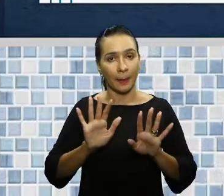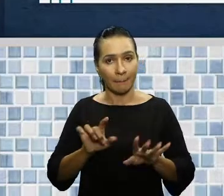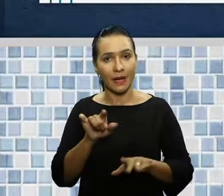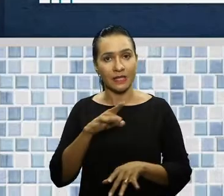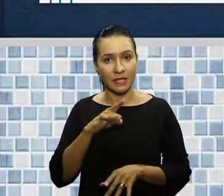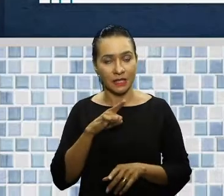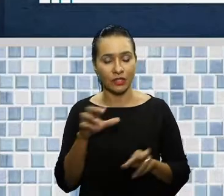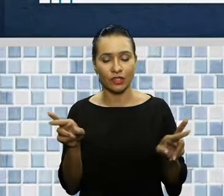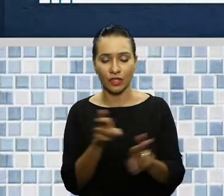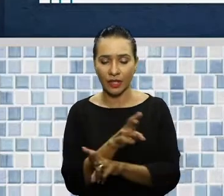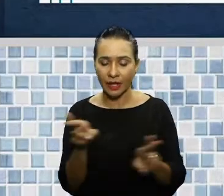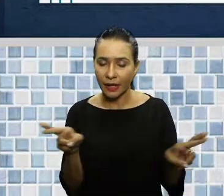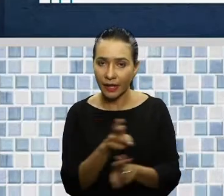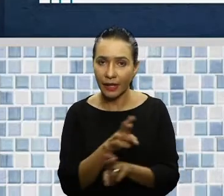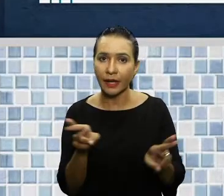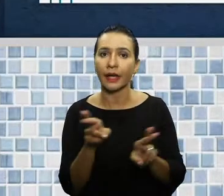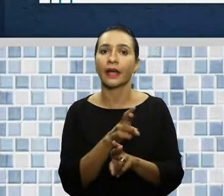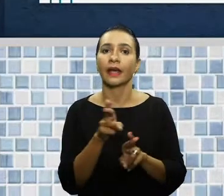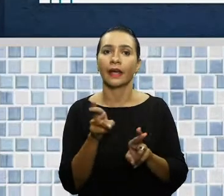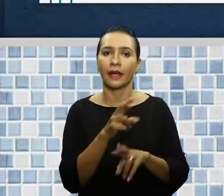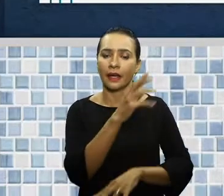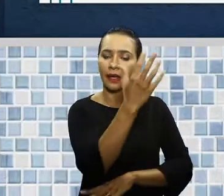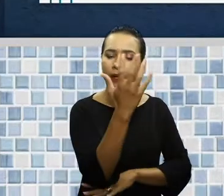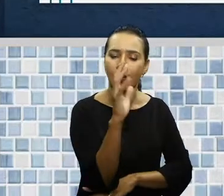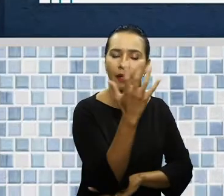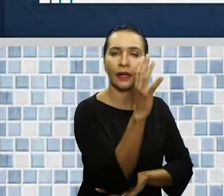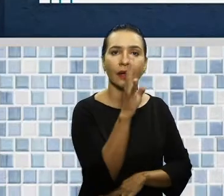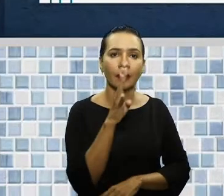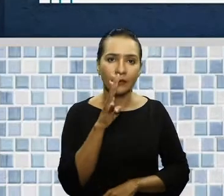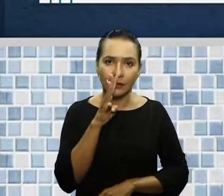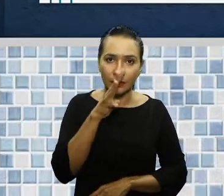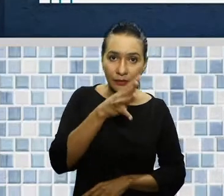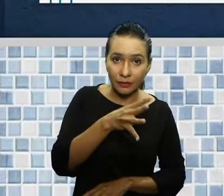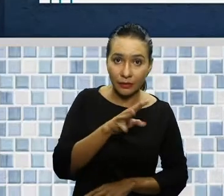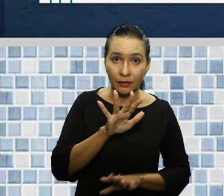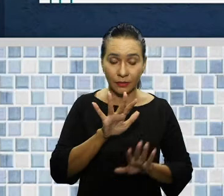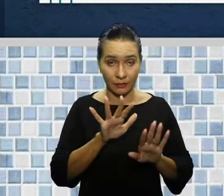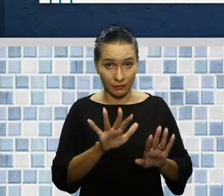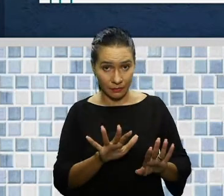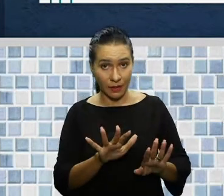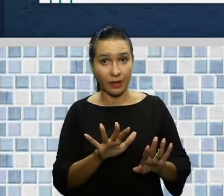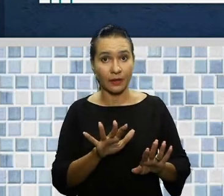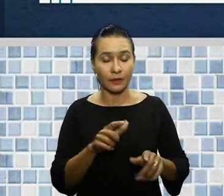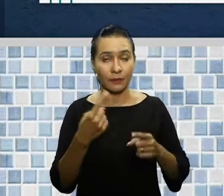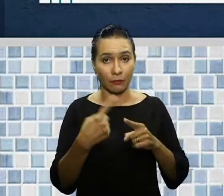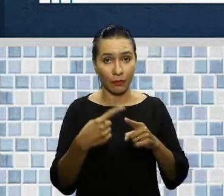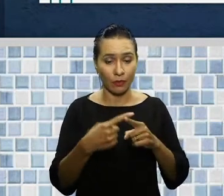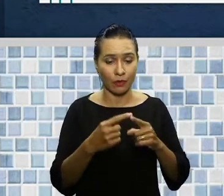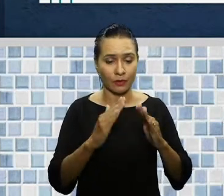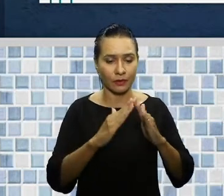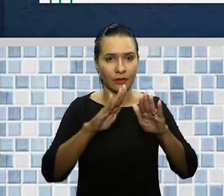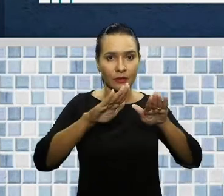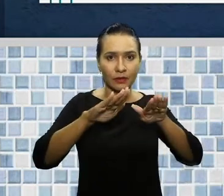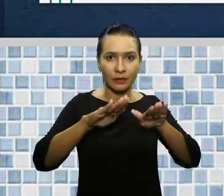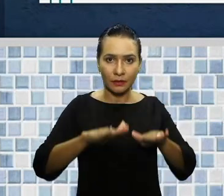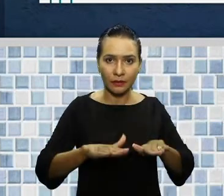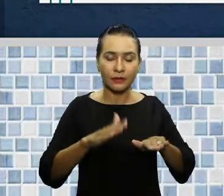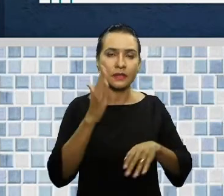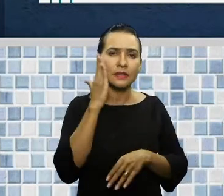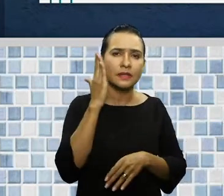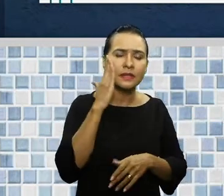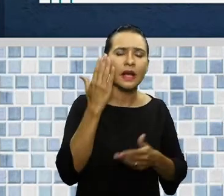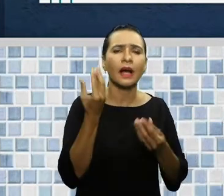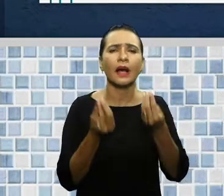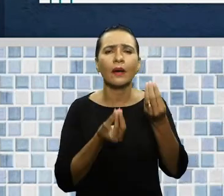estar interferindo de uma certa forma naquelas condições, né, já que eles estavam